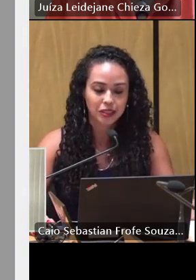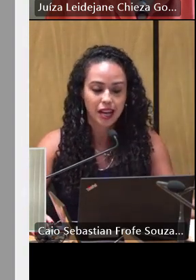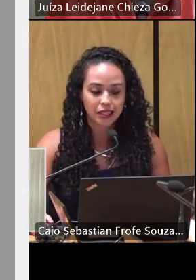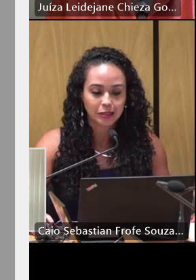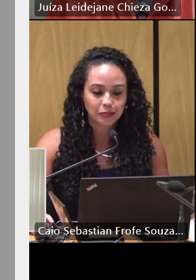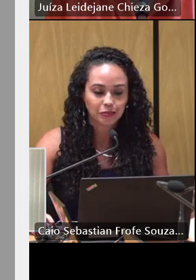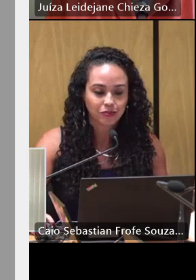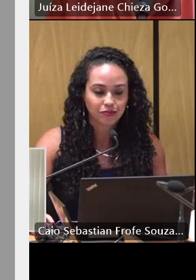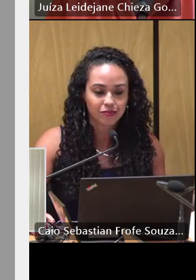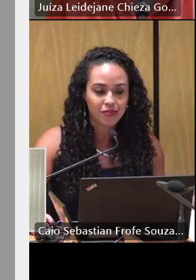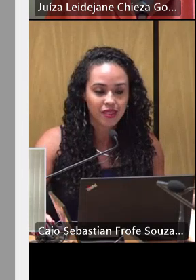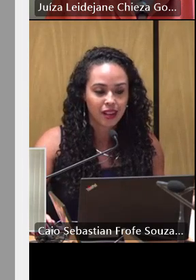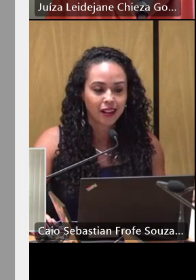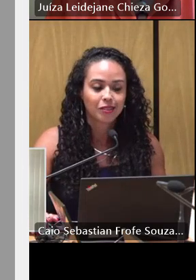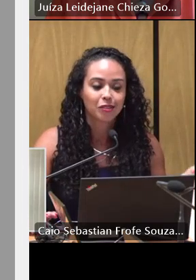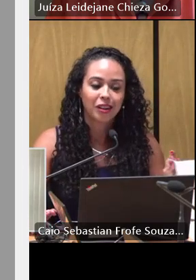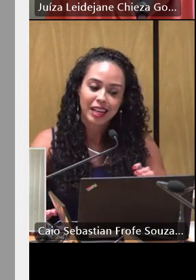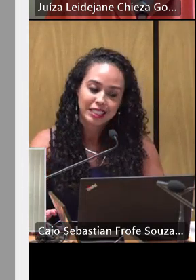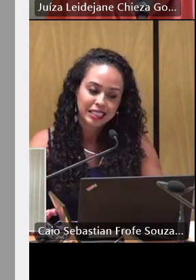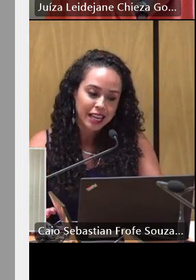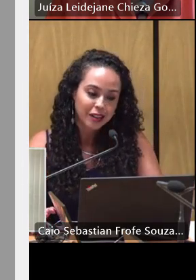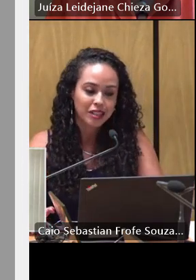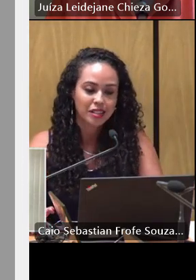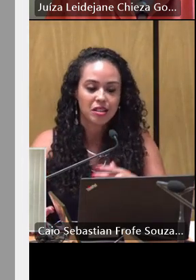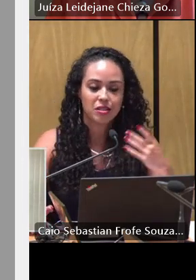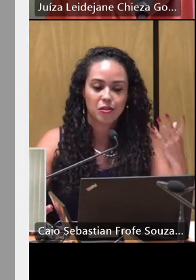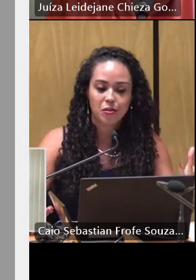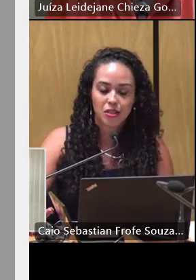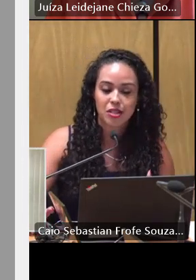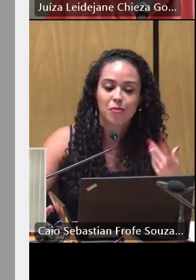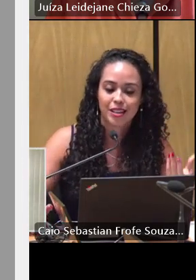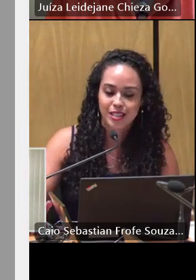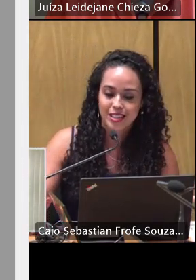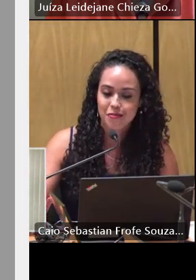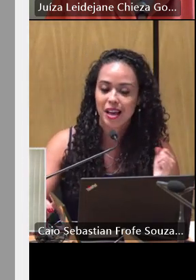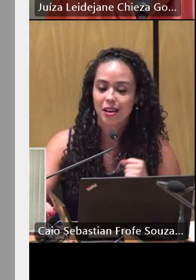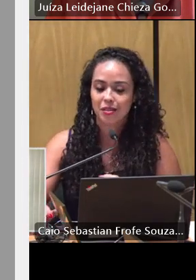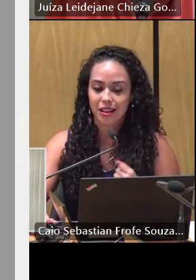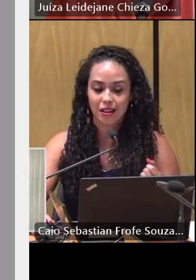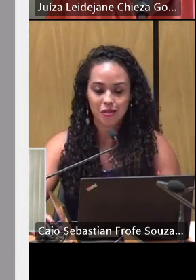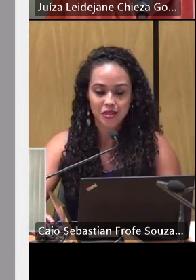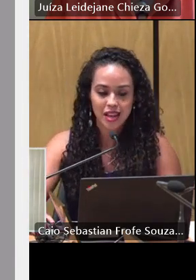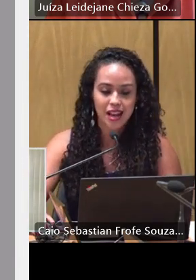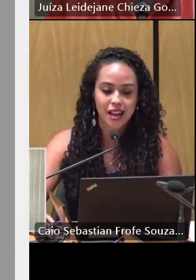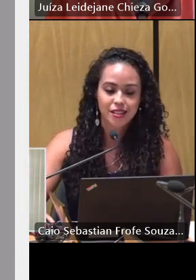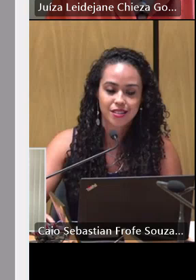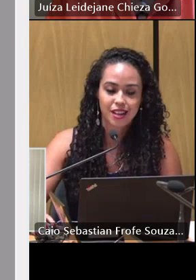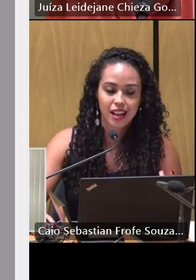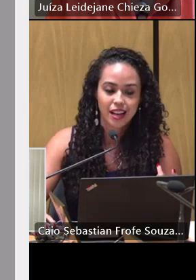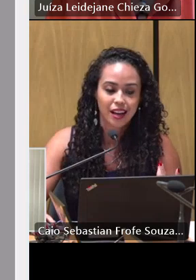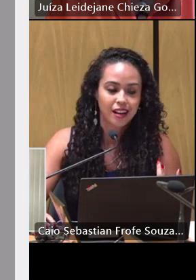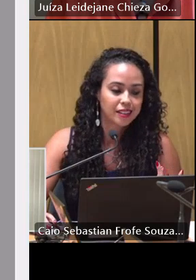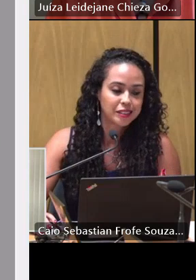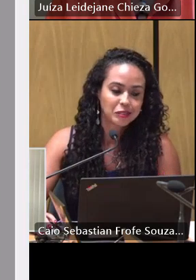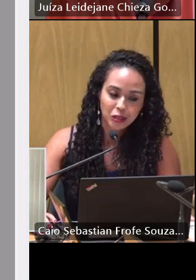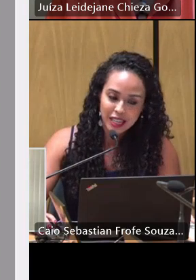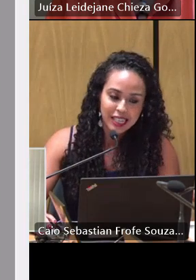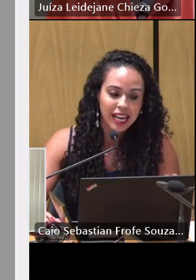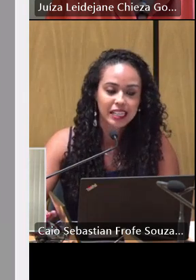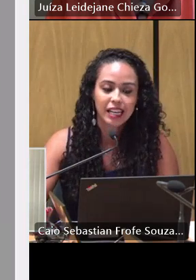sociais né tornar-se negro danela Souza de Beatriz Nascimento alela Gonzales né ã